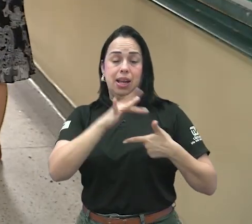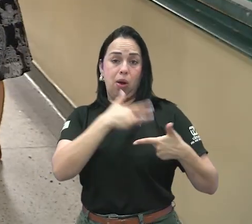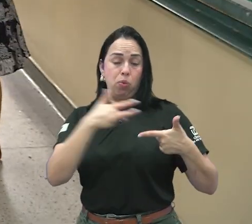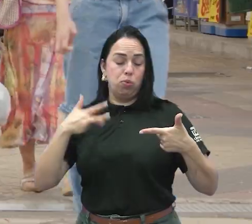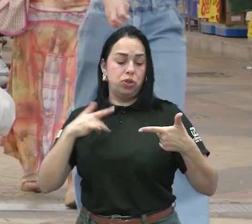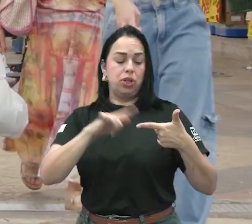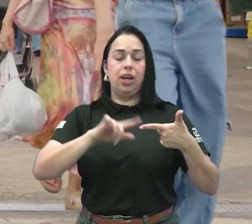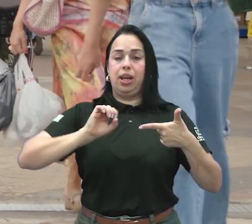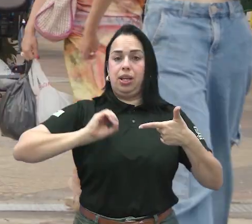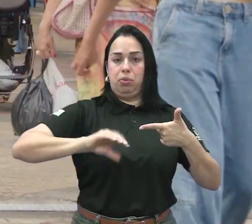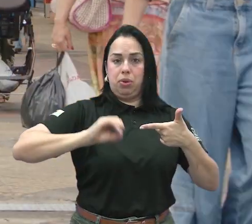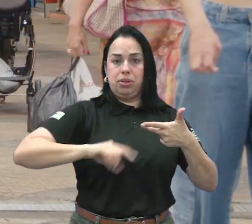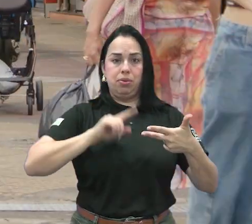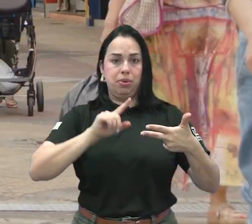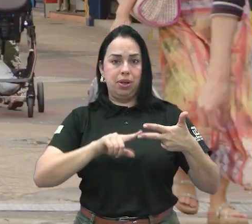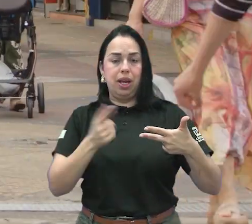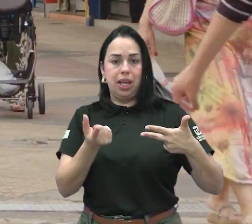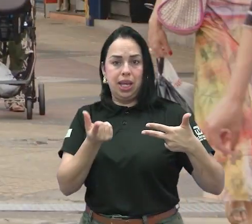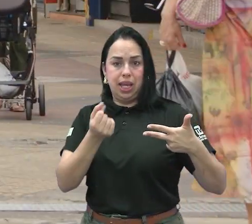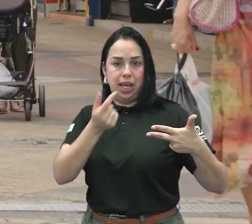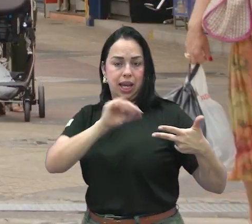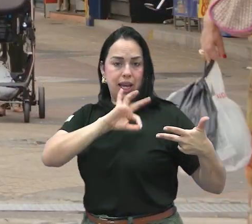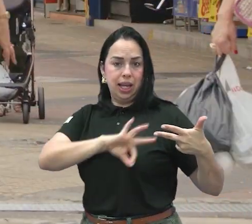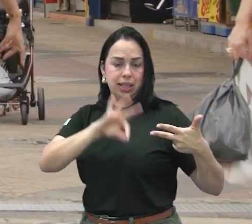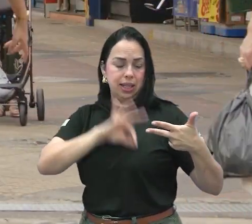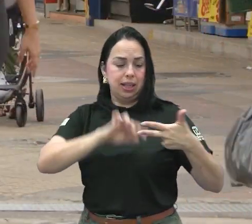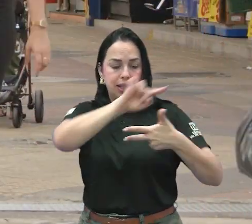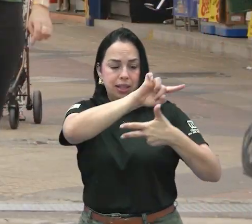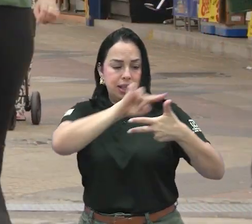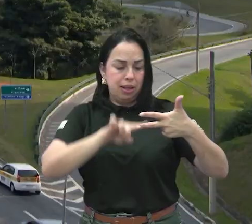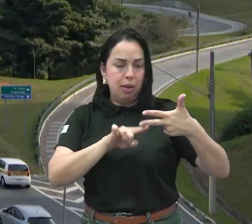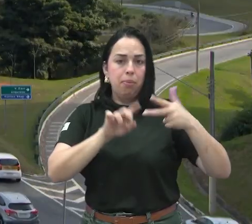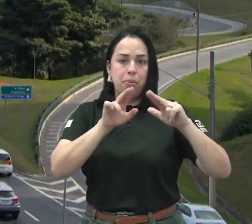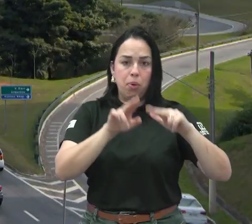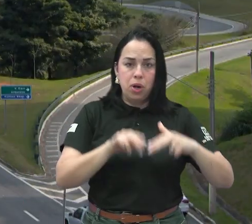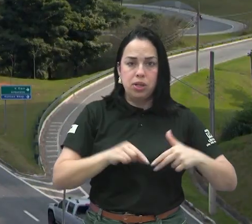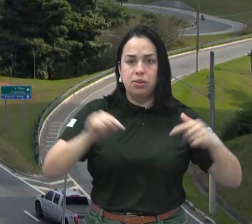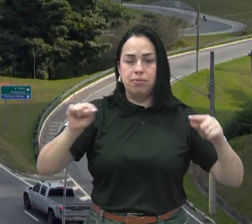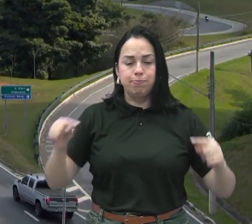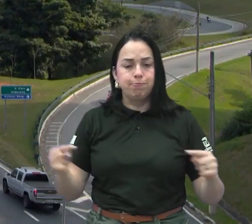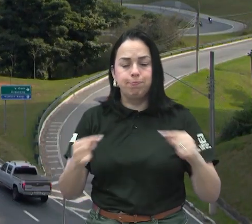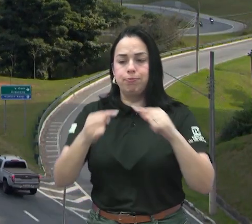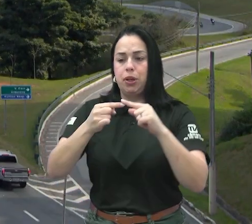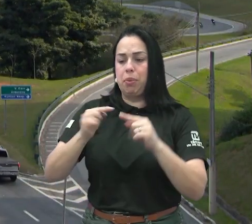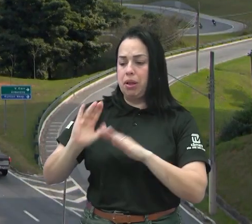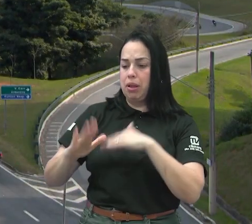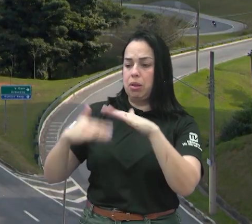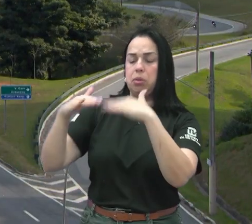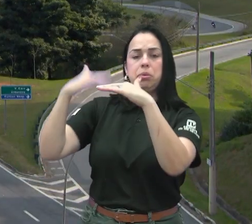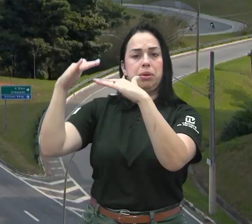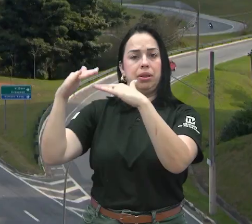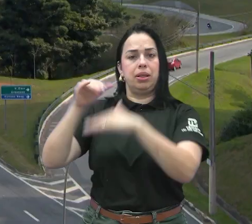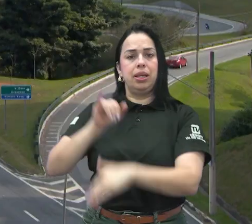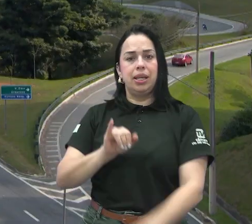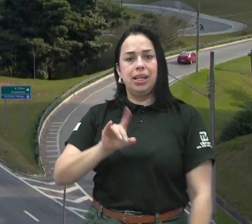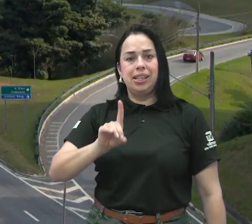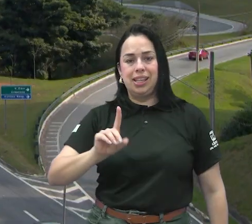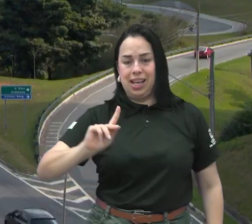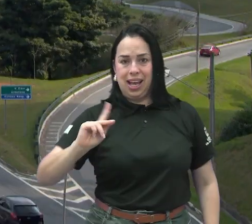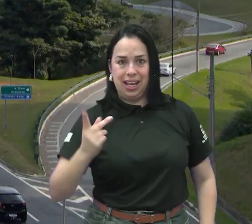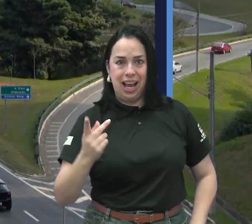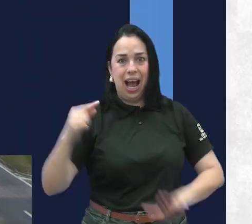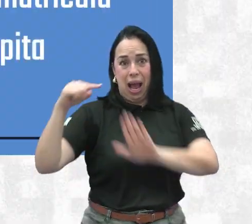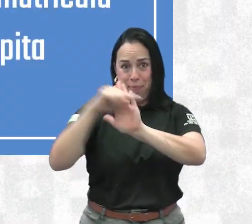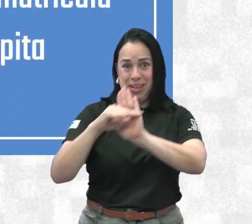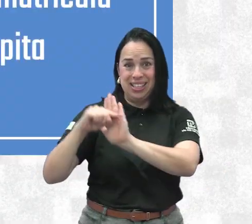e renda também são considerados. É a partir desse tripé que é calculado o Índice de Desenvolvimento Humano, o